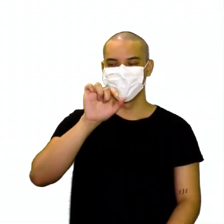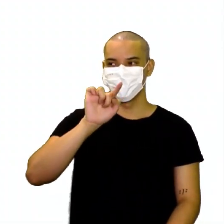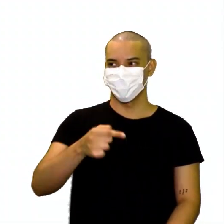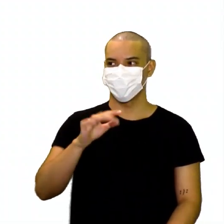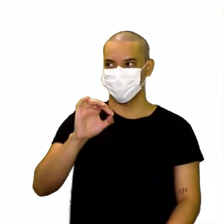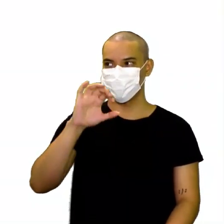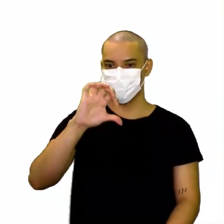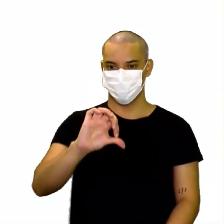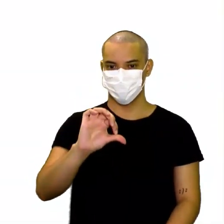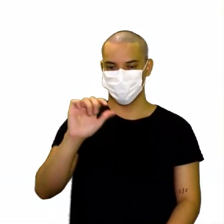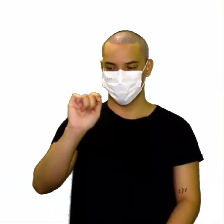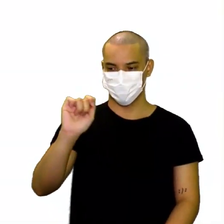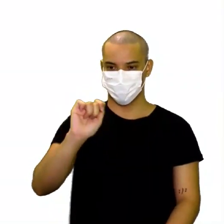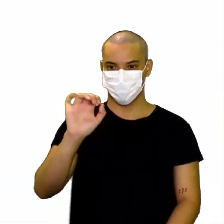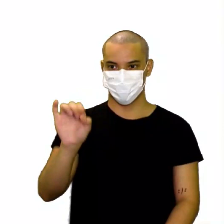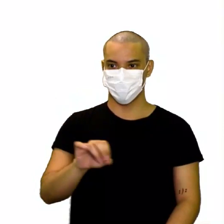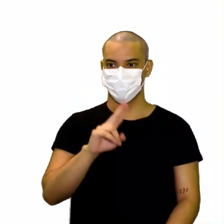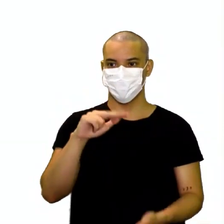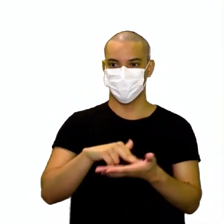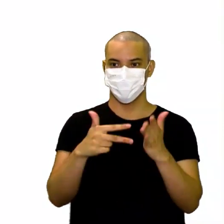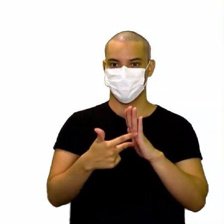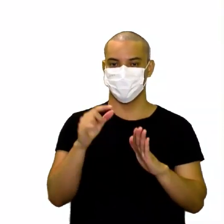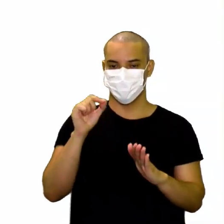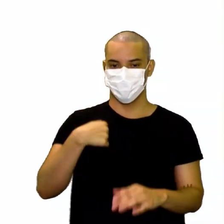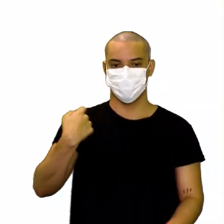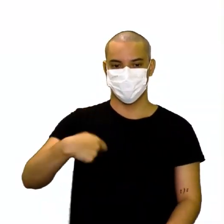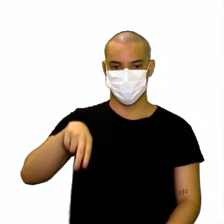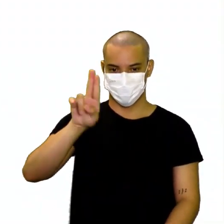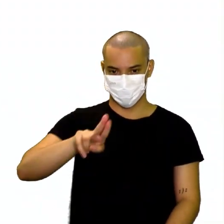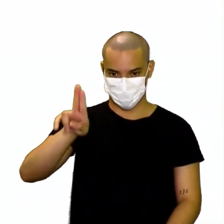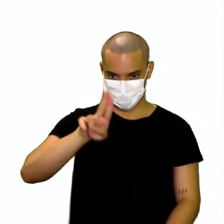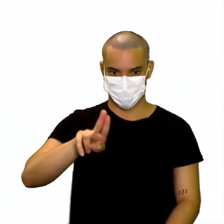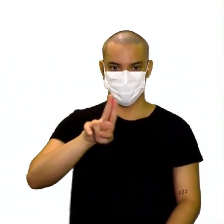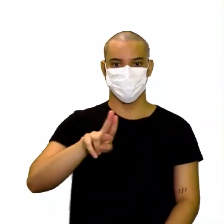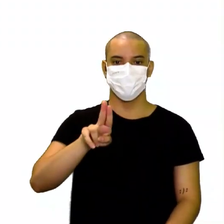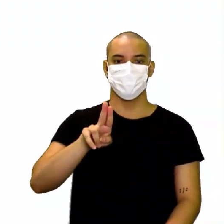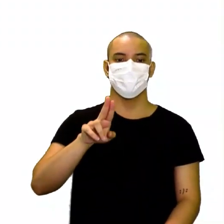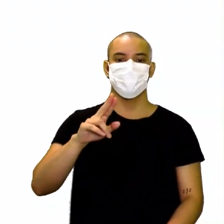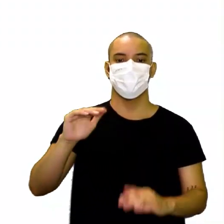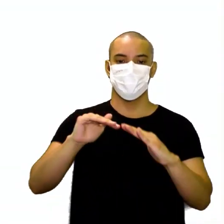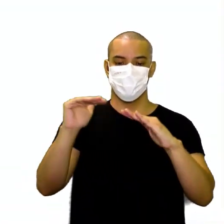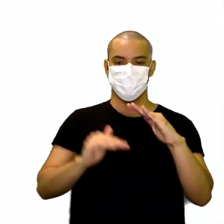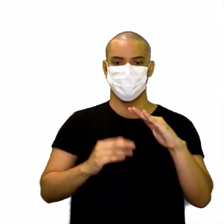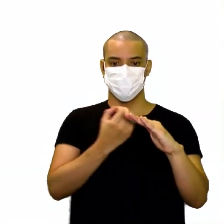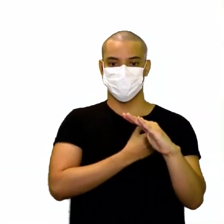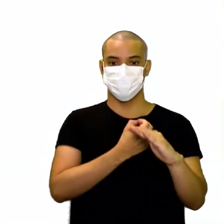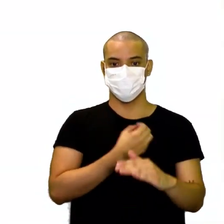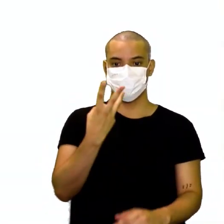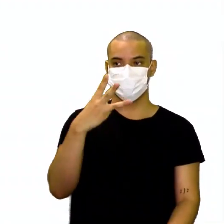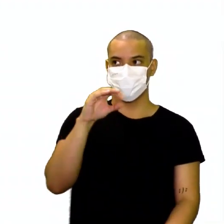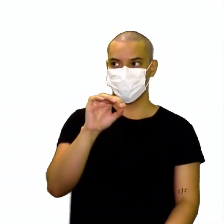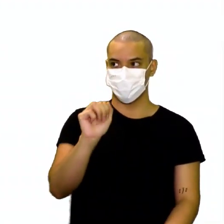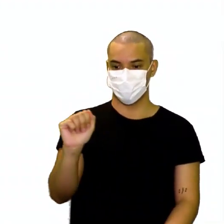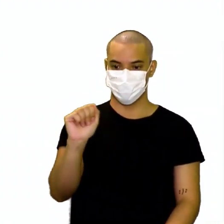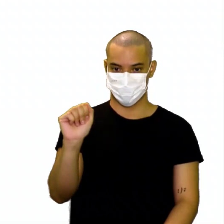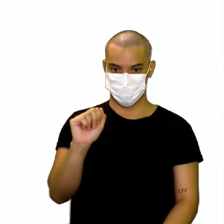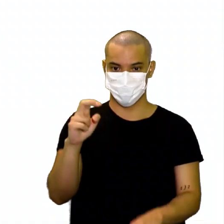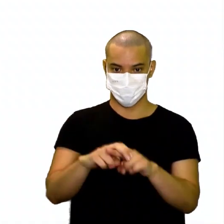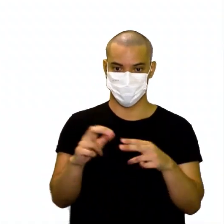29,09 amperes, ou seja, deve ser utilizado um disjuntor de valor mínimo de 30 amperes, né,